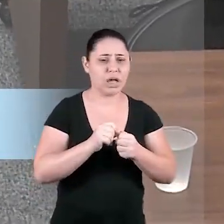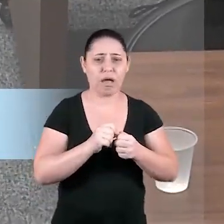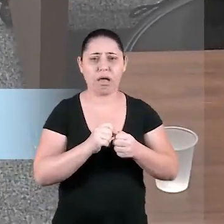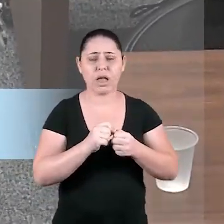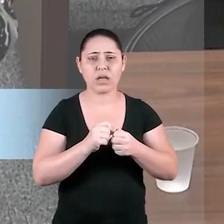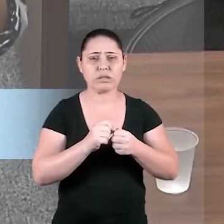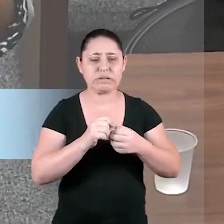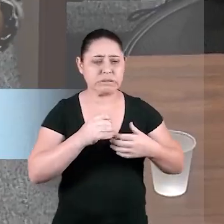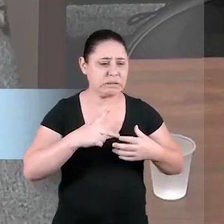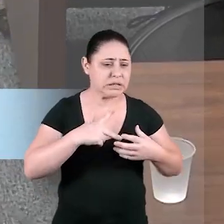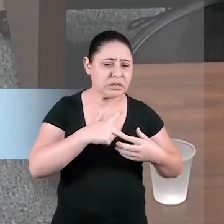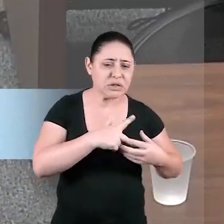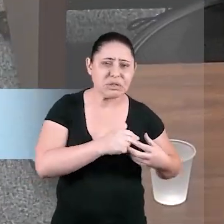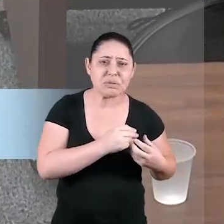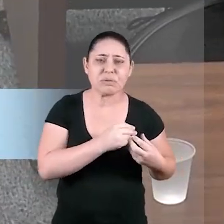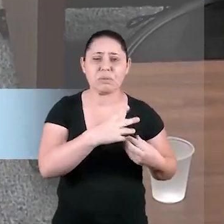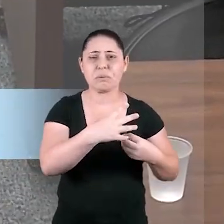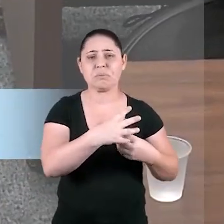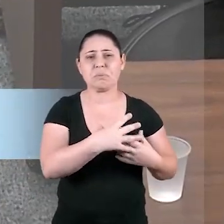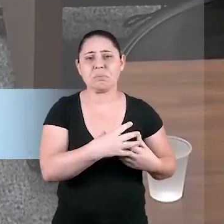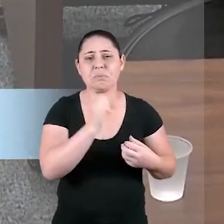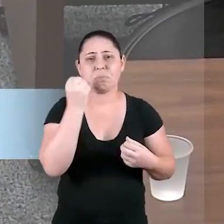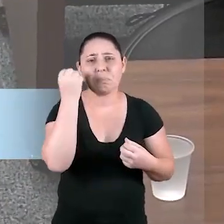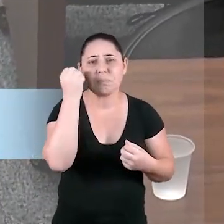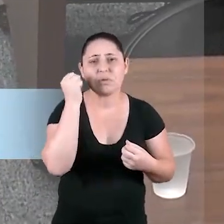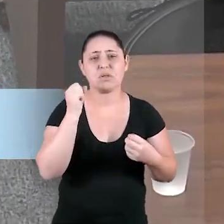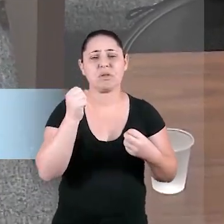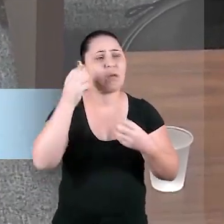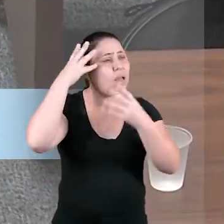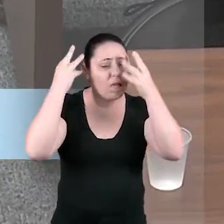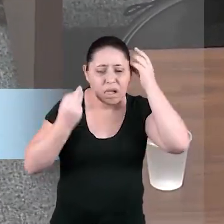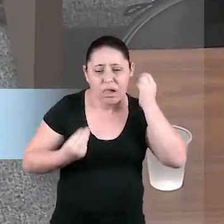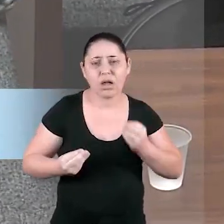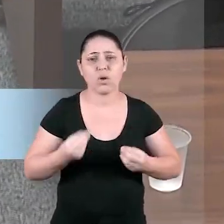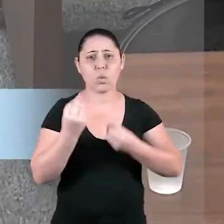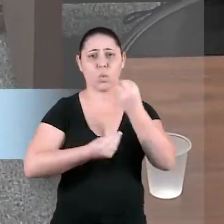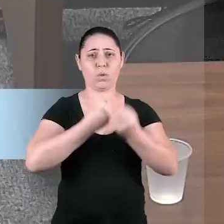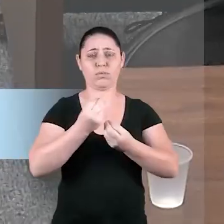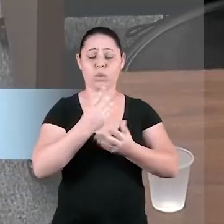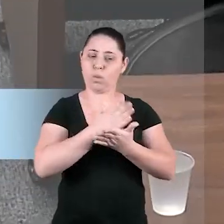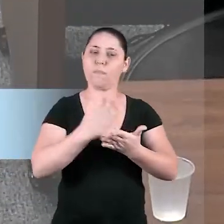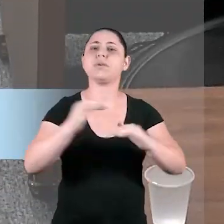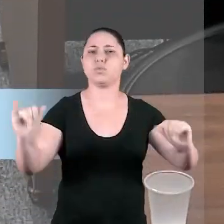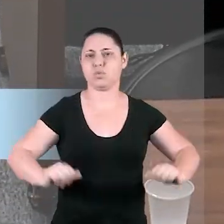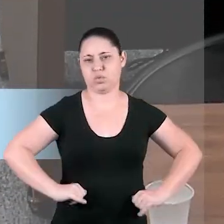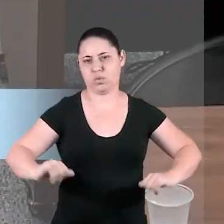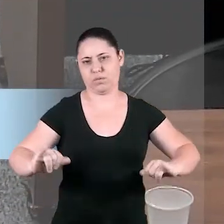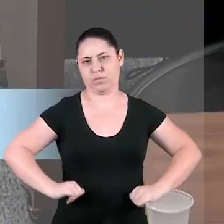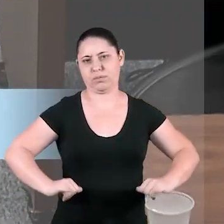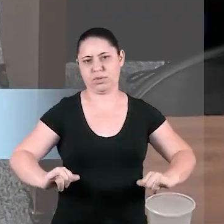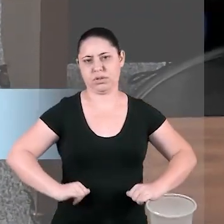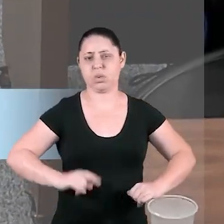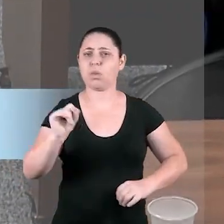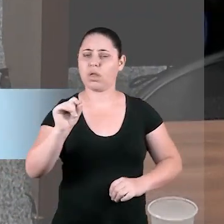que fazer mastectomia, vou ter que tirar a minha mama, eu vou ter que fazer quimioterapia, vai cair meu cabelo. Então, assim, já começa um